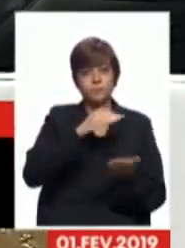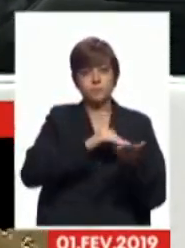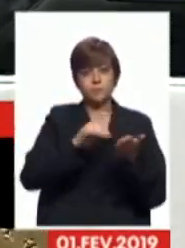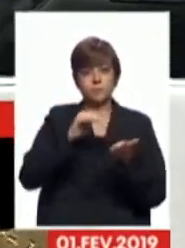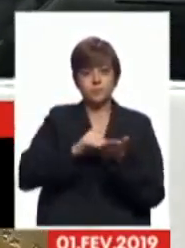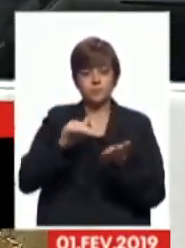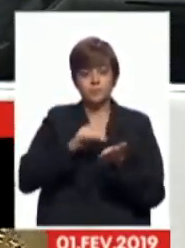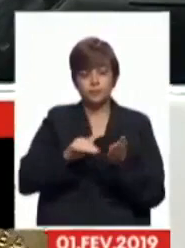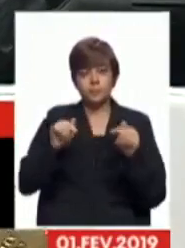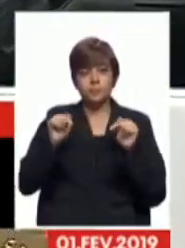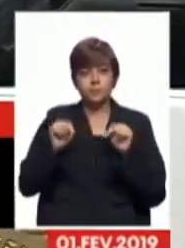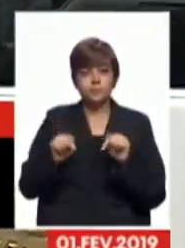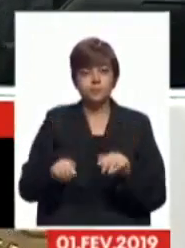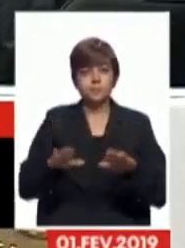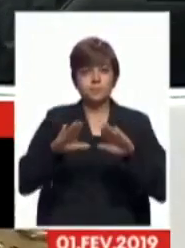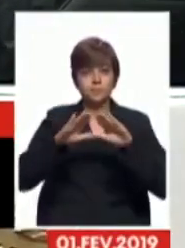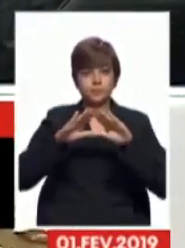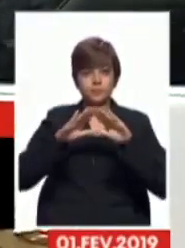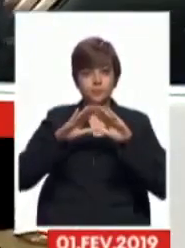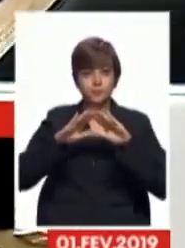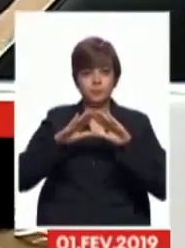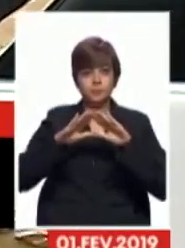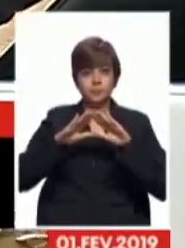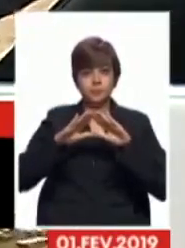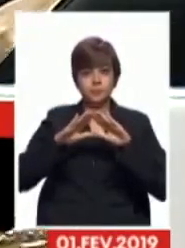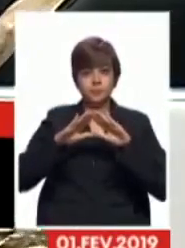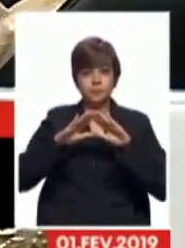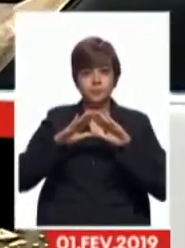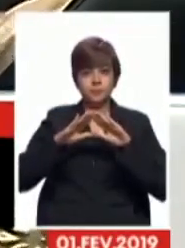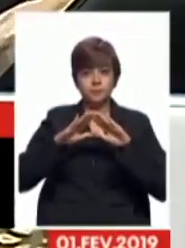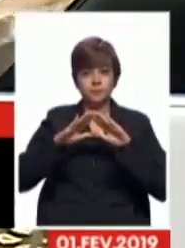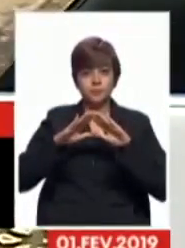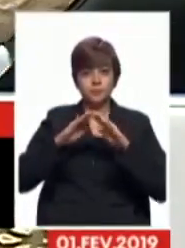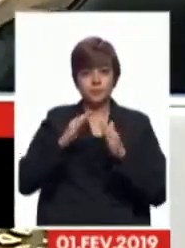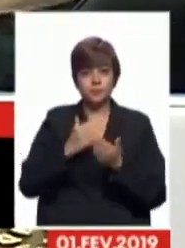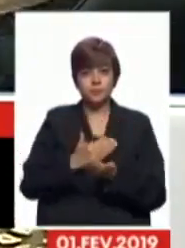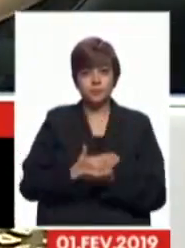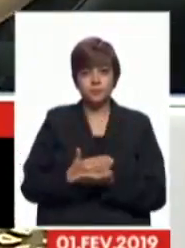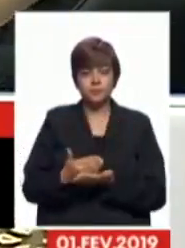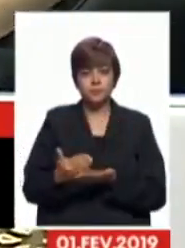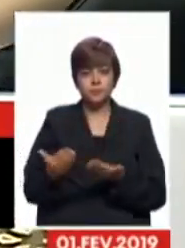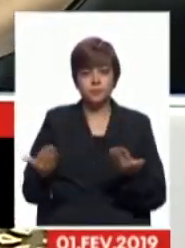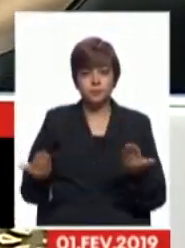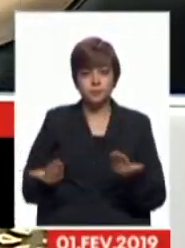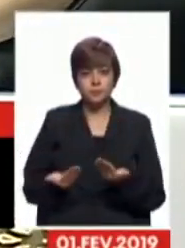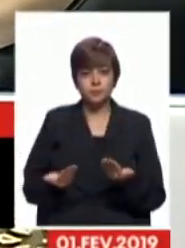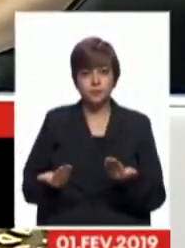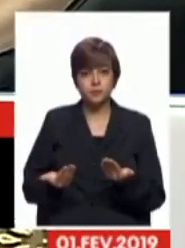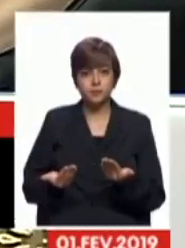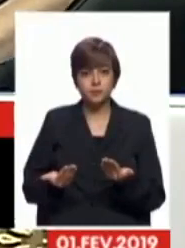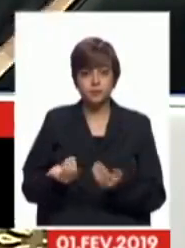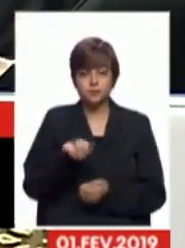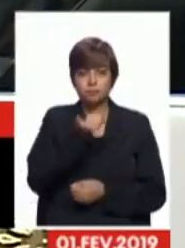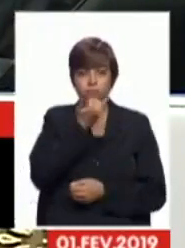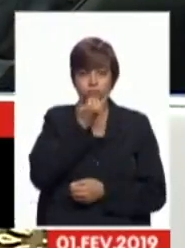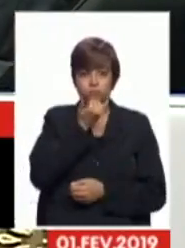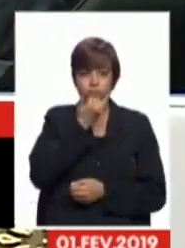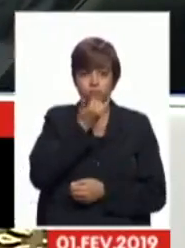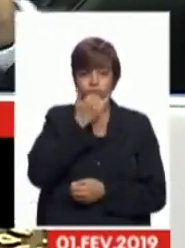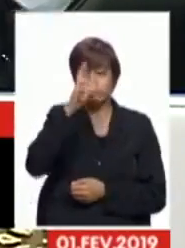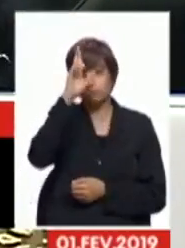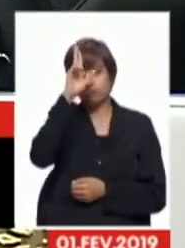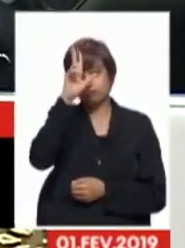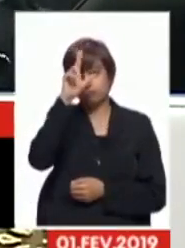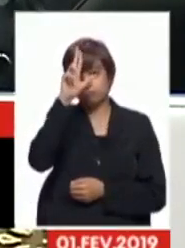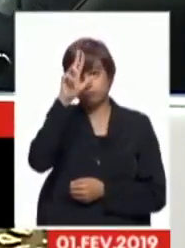PDT, foi confirmado, então, como terceiro vice-presidente da Assembleia na eleição